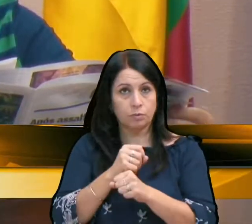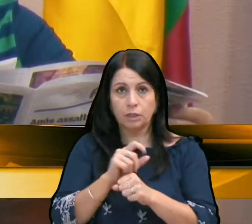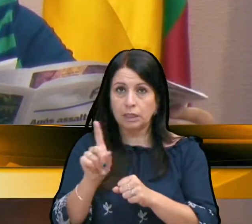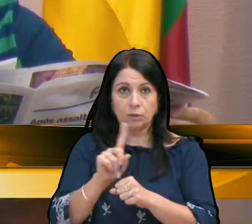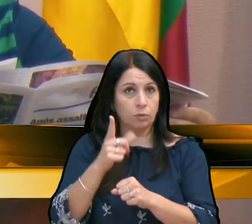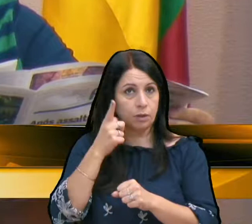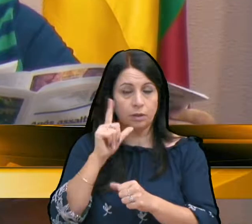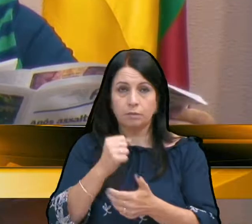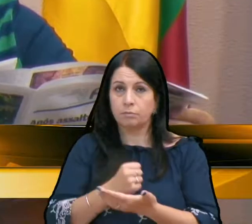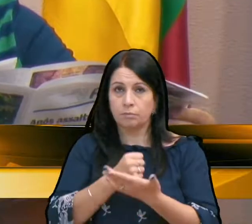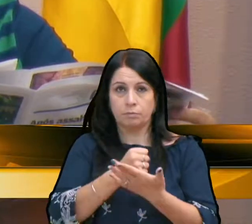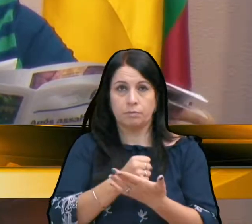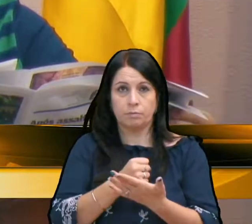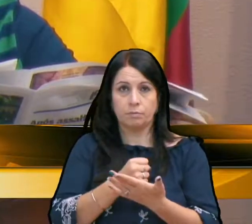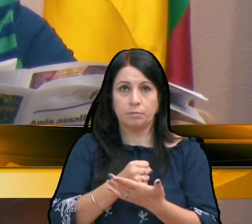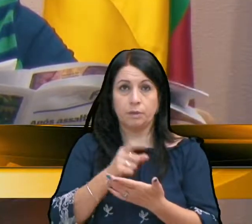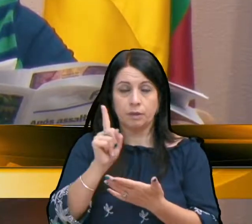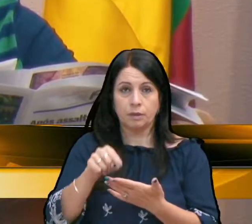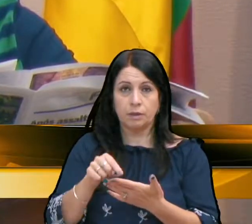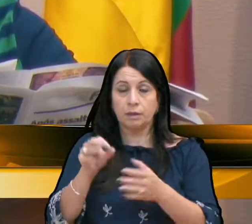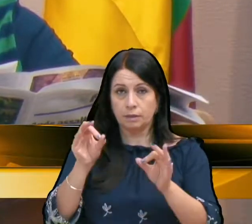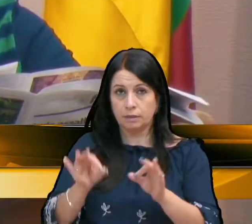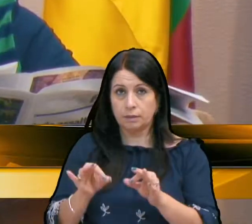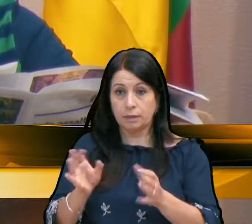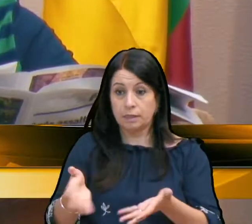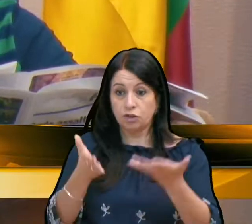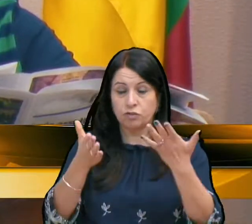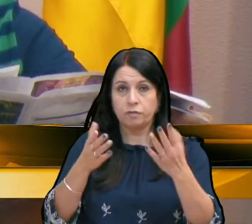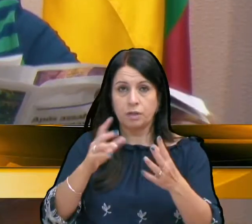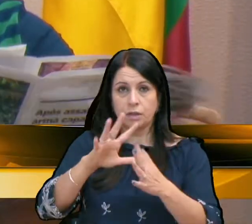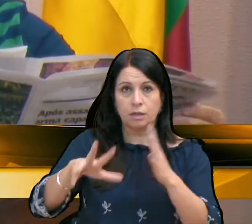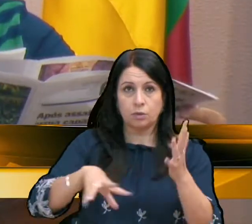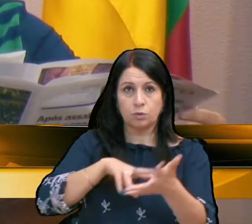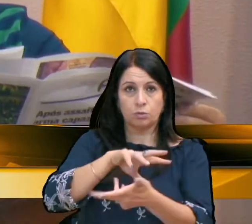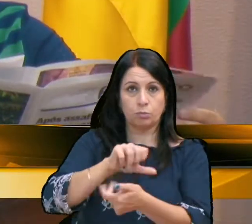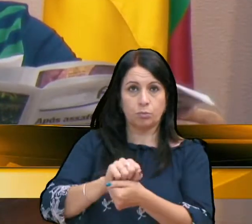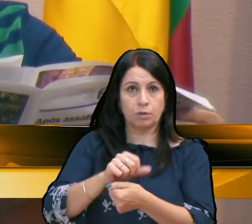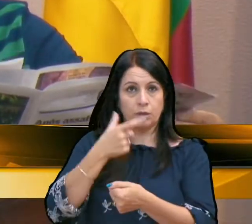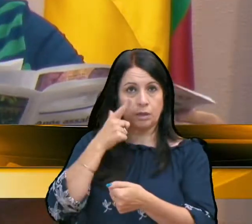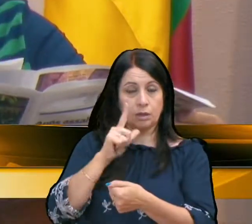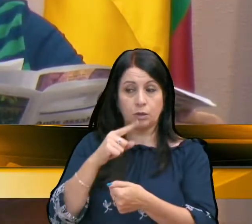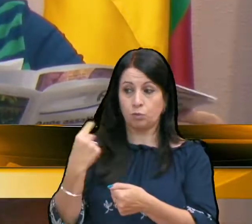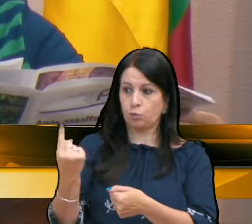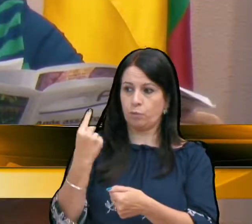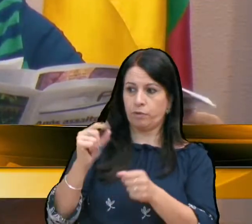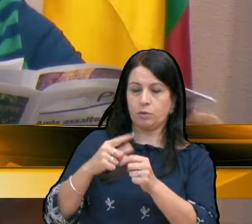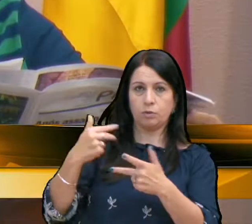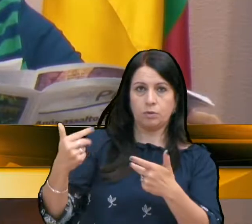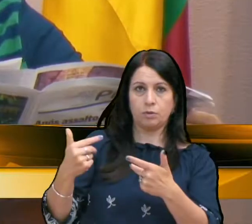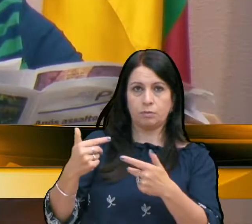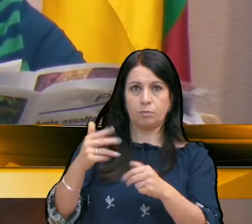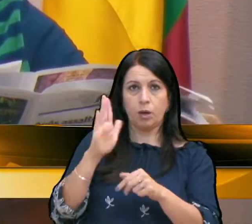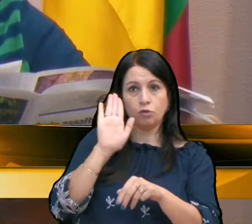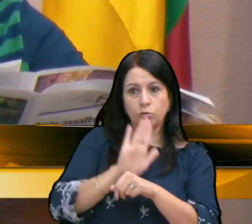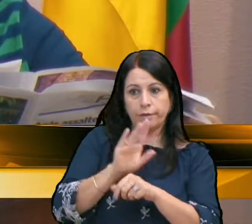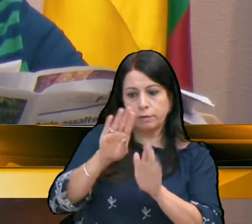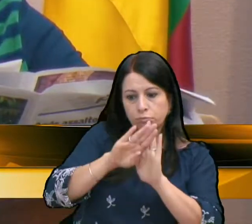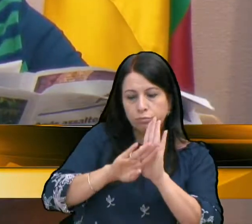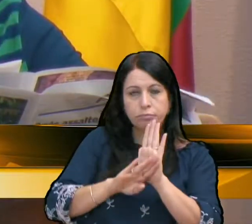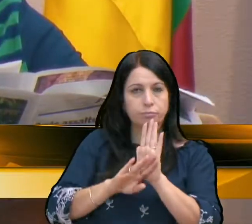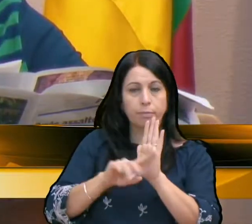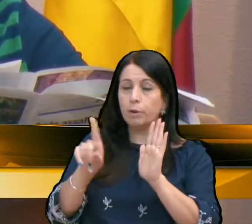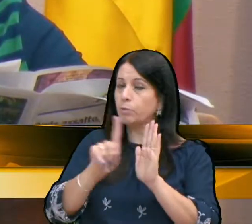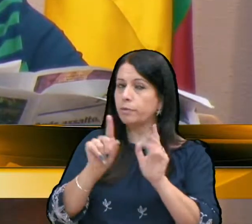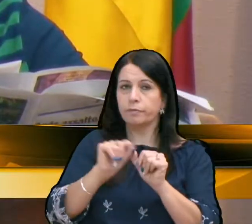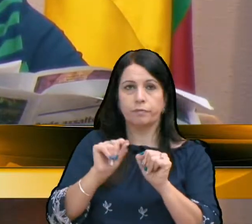receberam nenhum apoio. A tese é até correta, incentivar a sustentabilidade, que as entidades ganham autonomia para sustentar a programação. Mas não